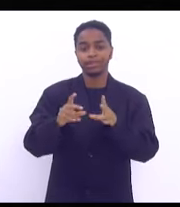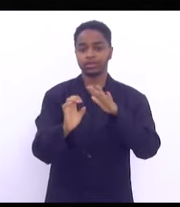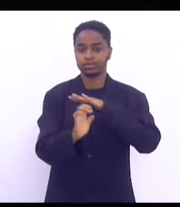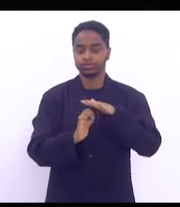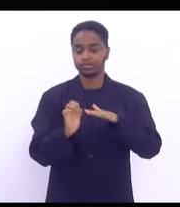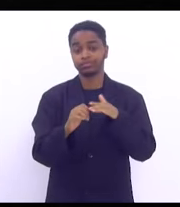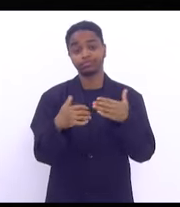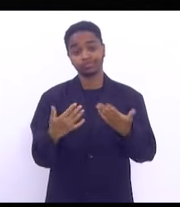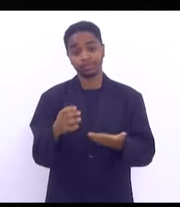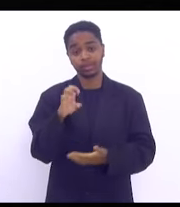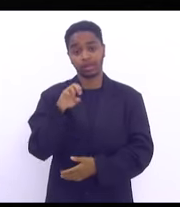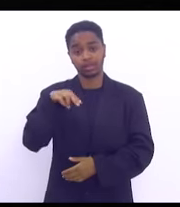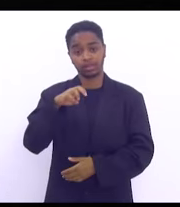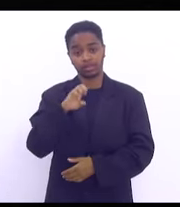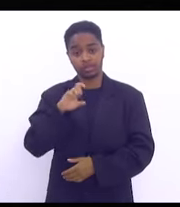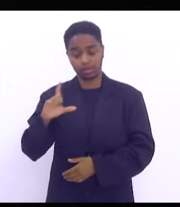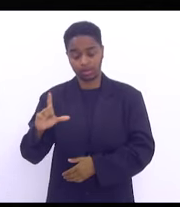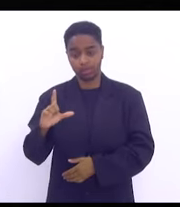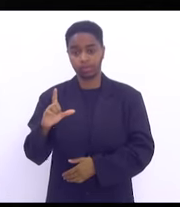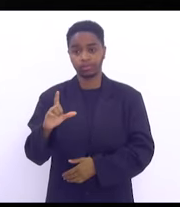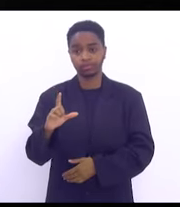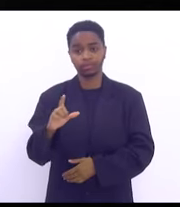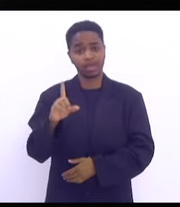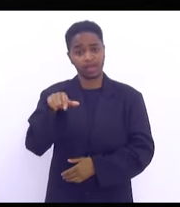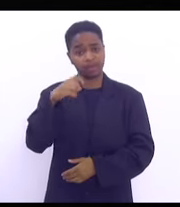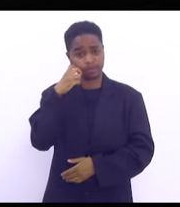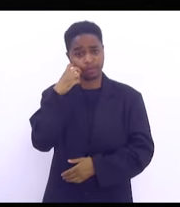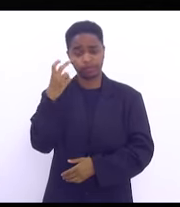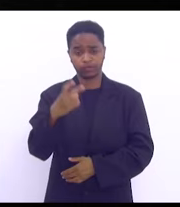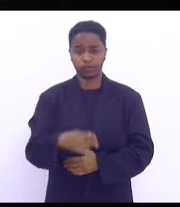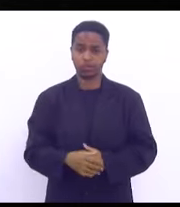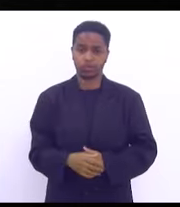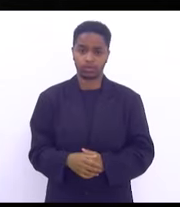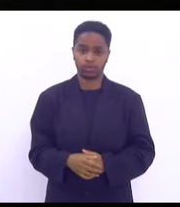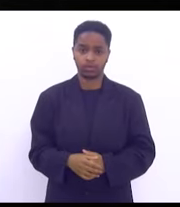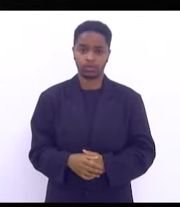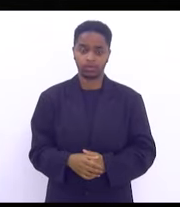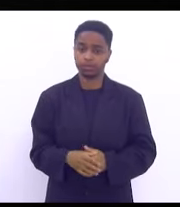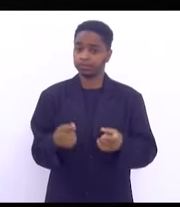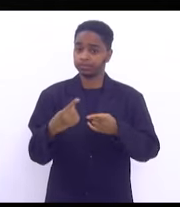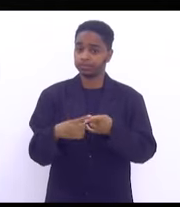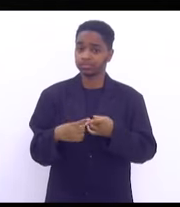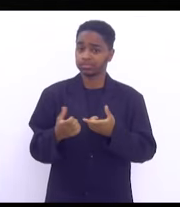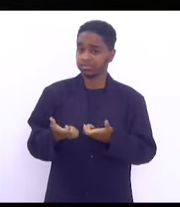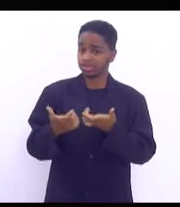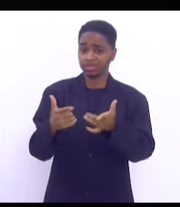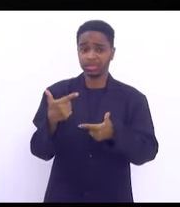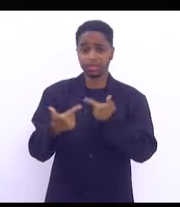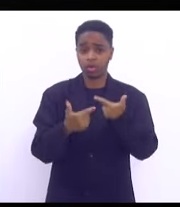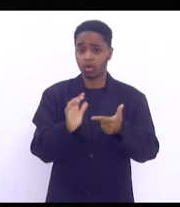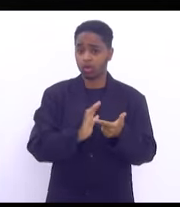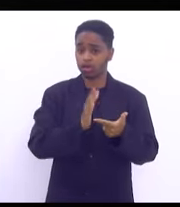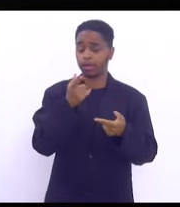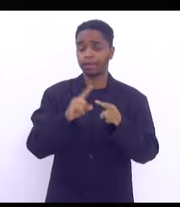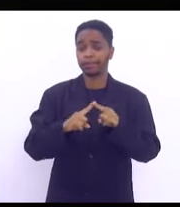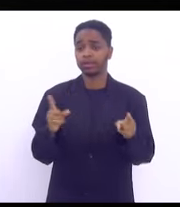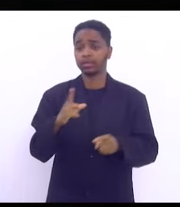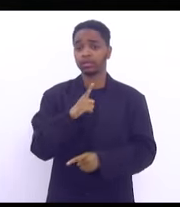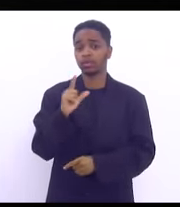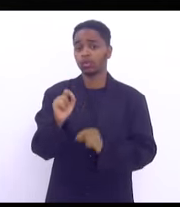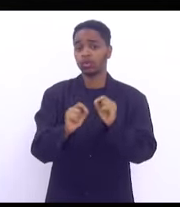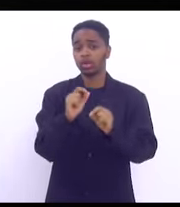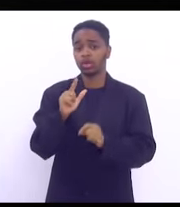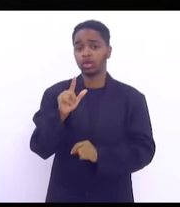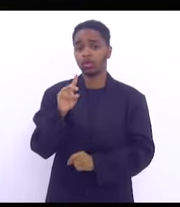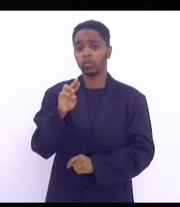No caso, a Enel, né, é uma vergonha o péssimo serviço que ela presta. Mas ela tem um lucro. Só que